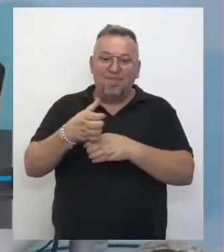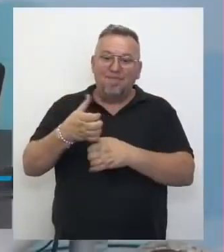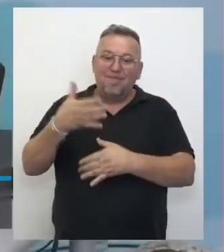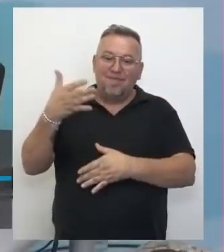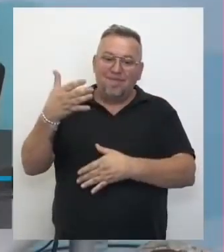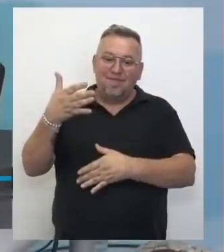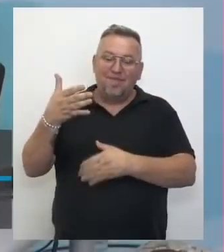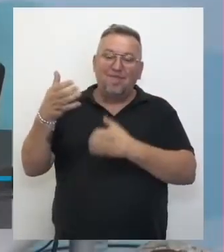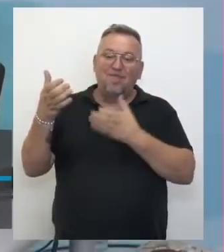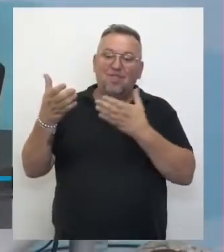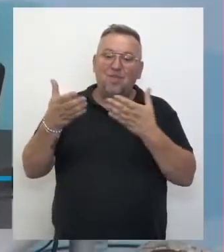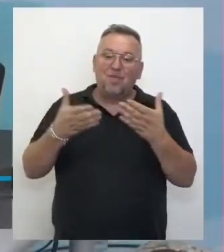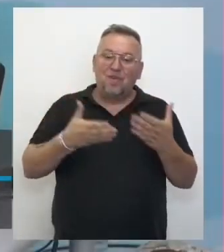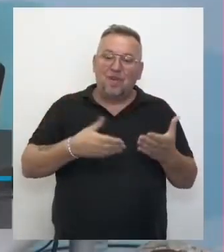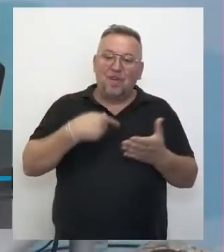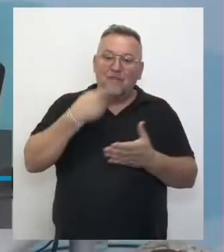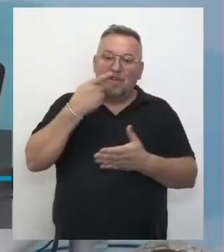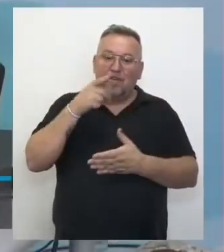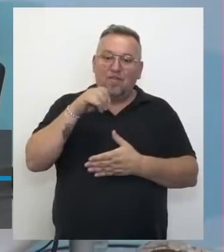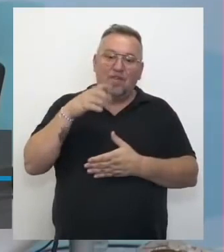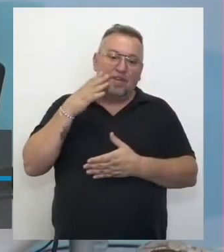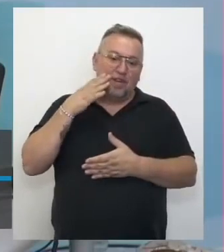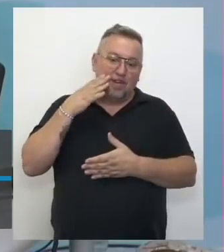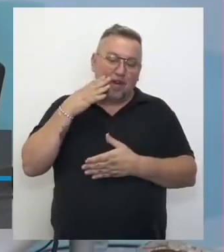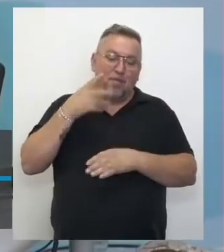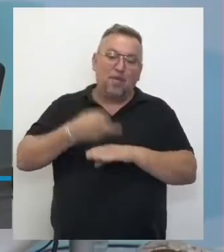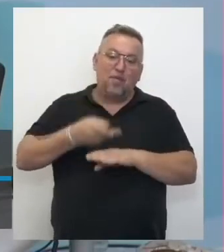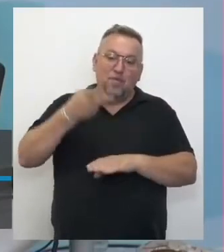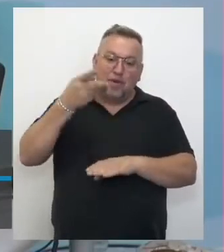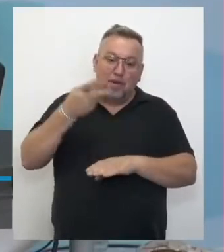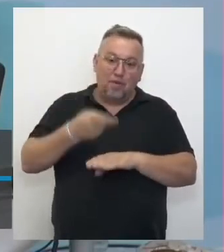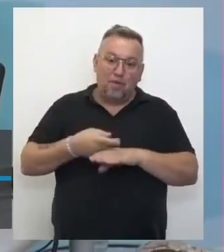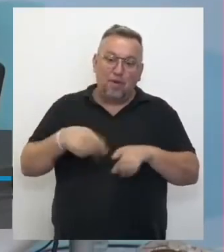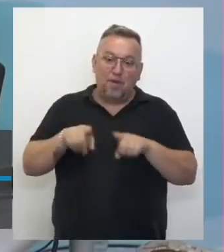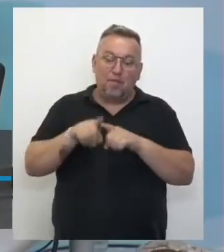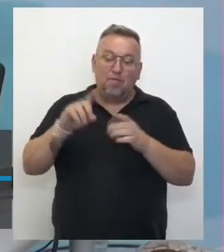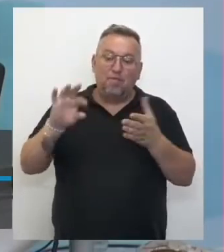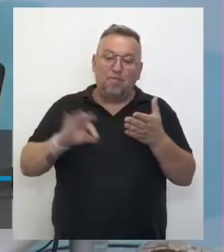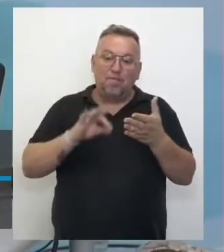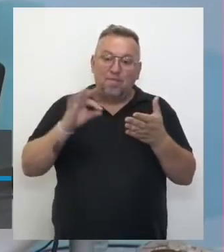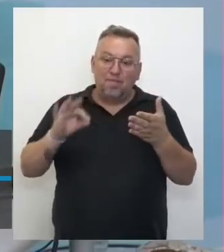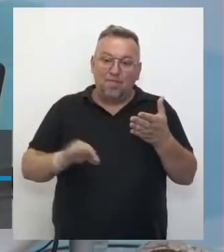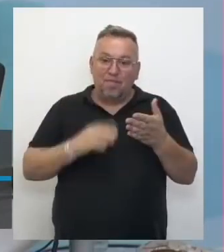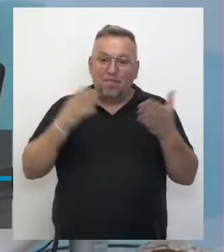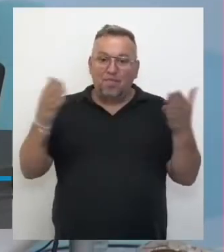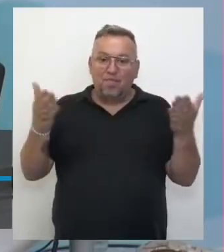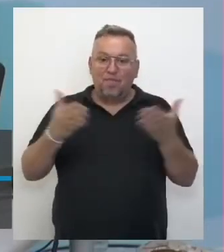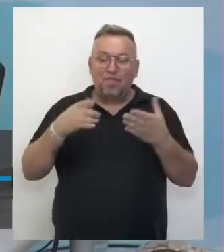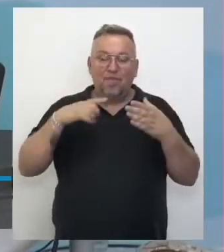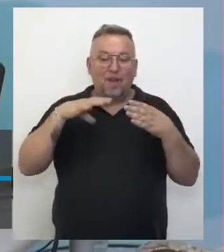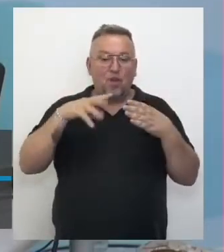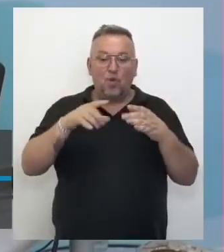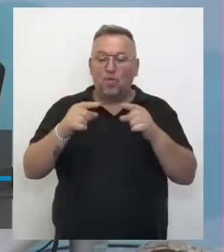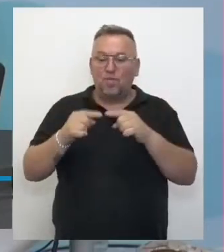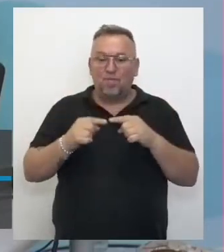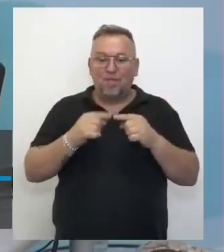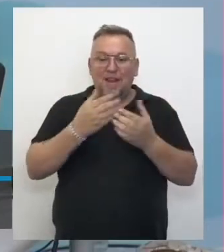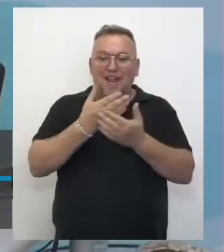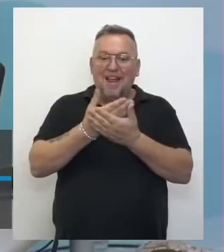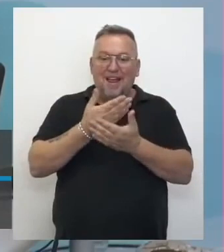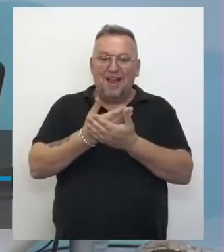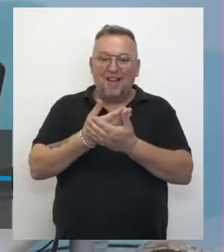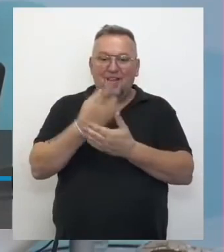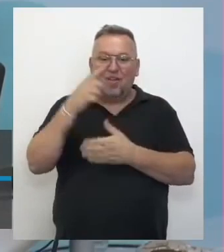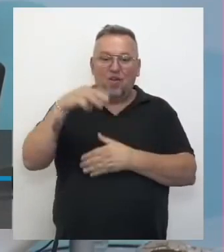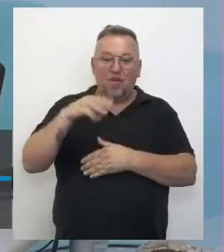momento de acolhida, falarem se vocês sabem desse prêmio e também sobre abaixo assinado, porque hoje está tudo ligado na nossa aula. Então,